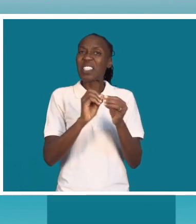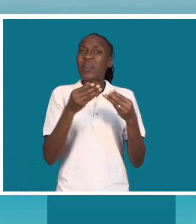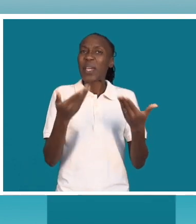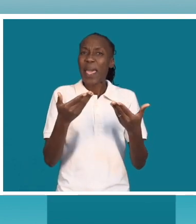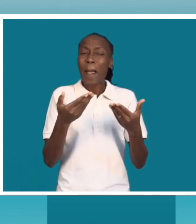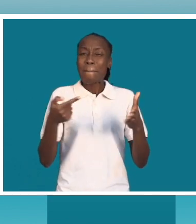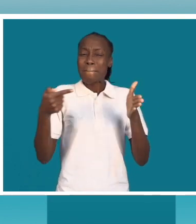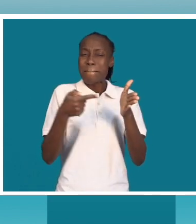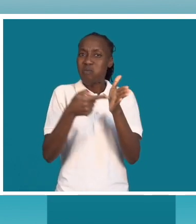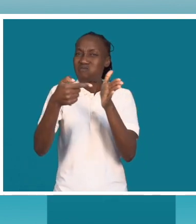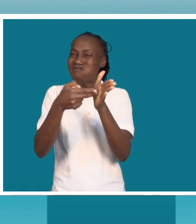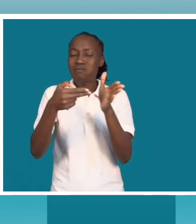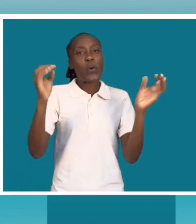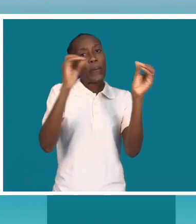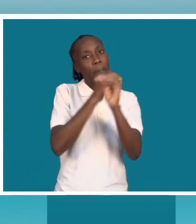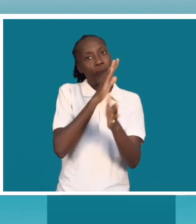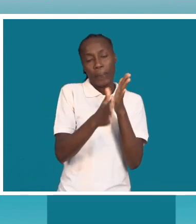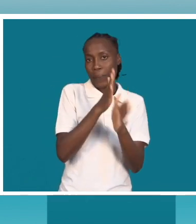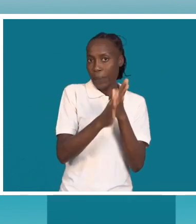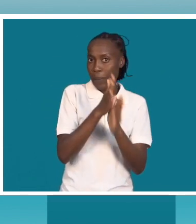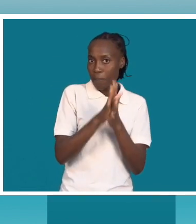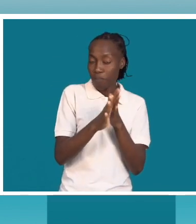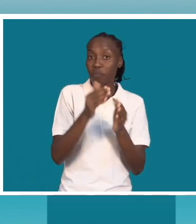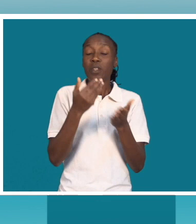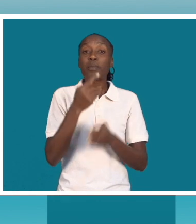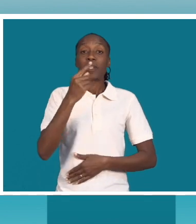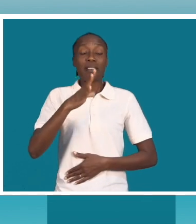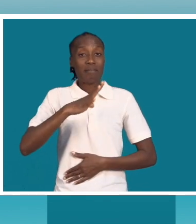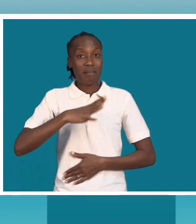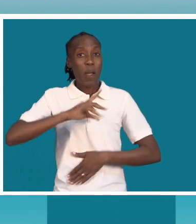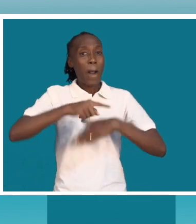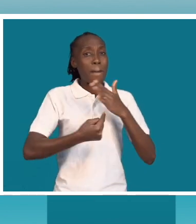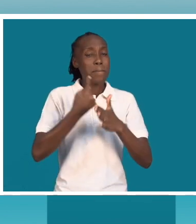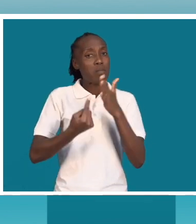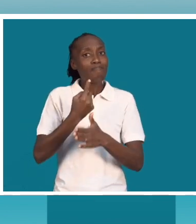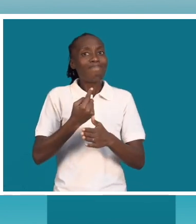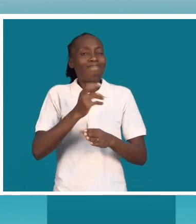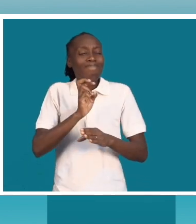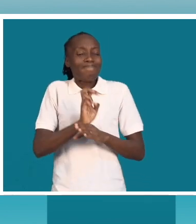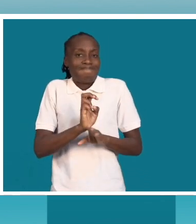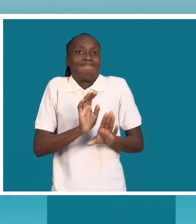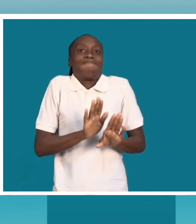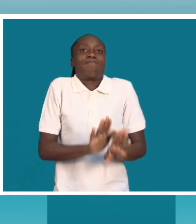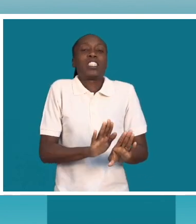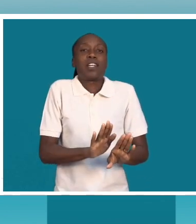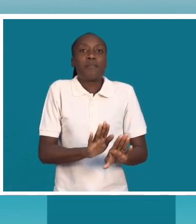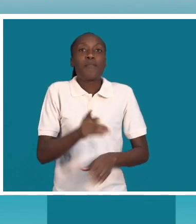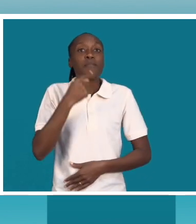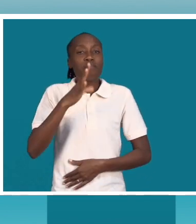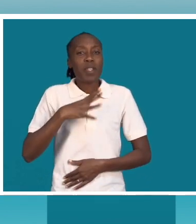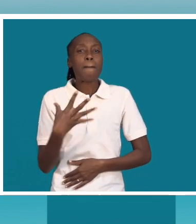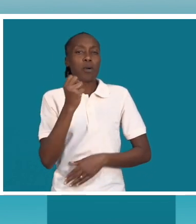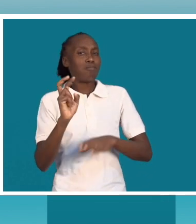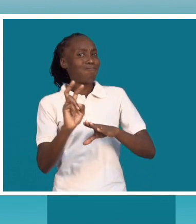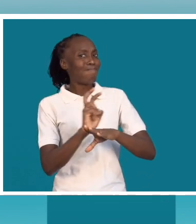esteja a comprimir nenhum órgão, não tenha perfurado ao ponto de deixar consequências, fica lá estável.